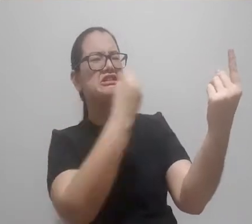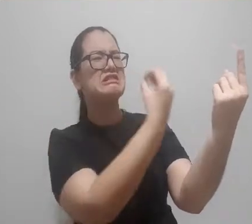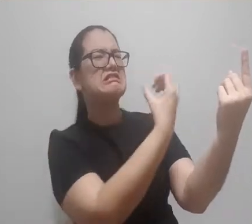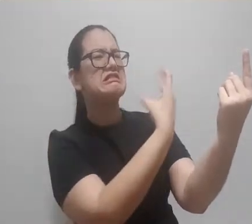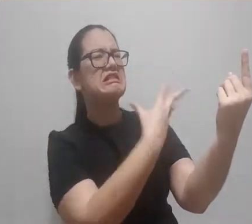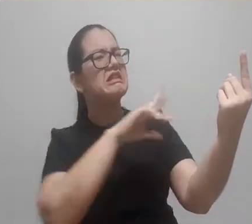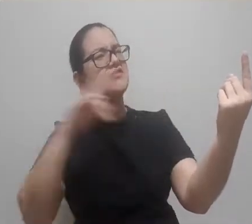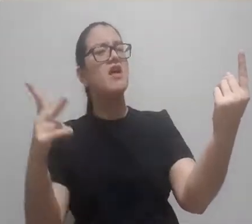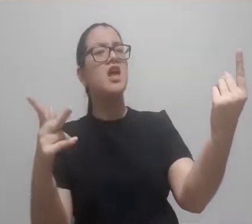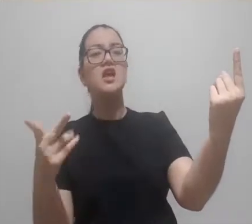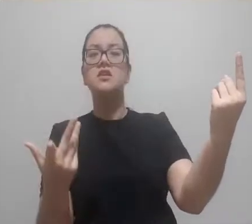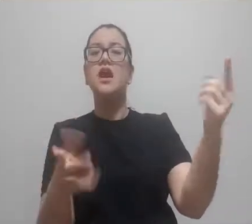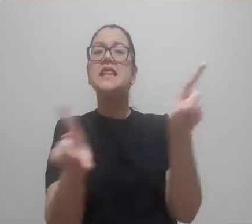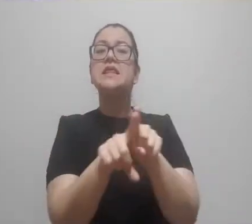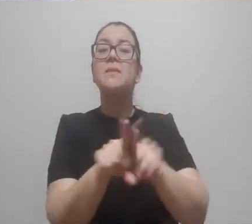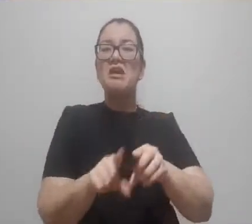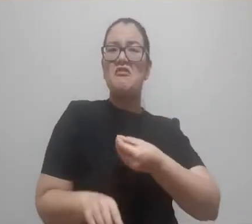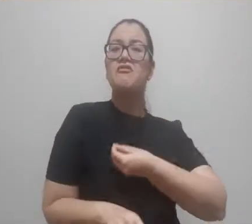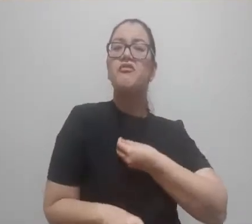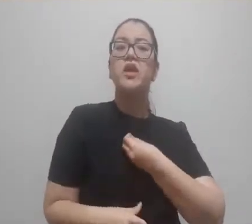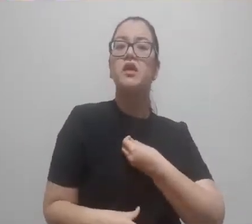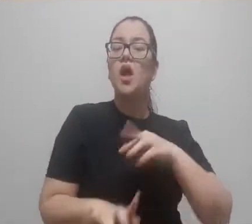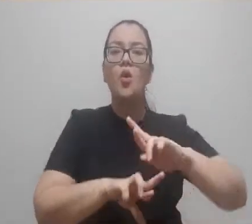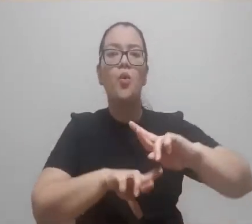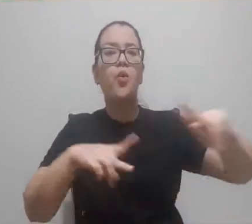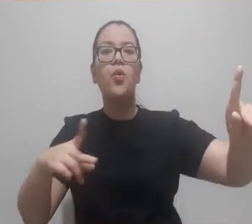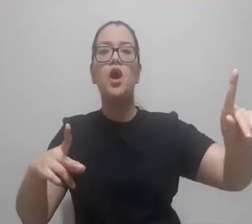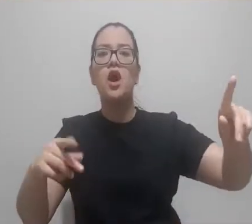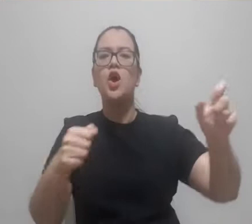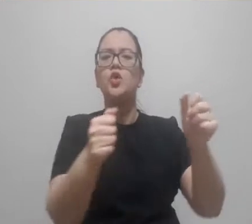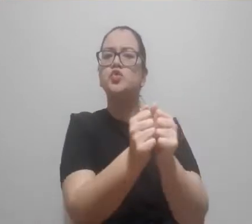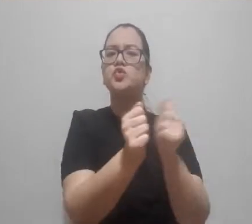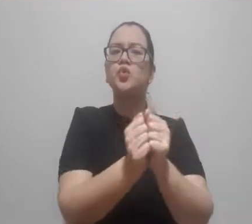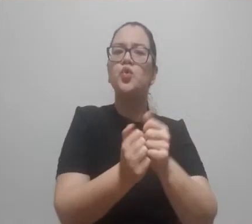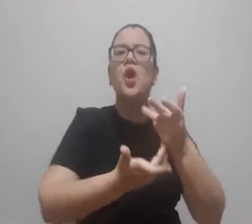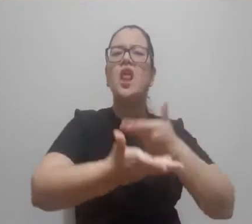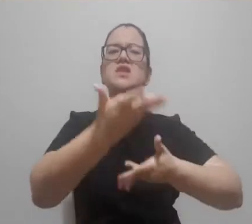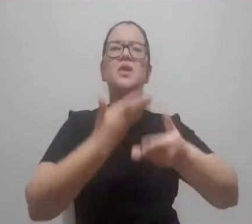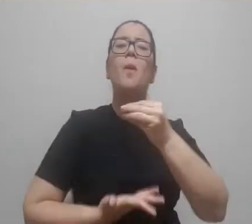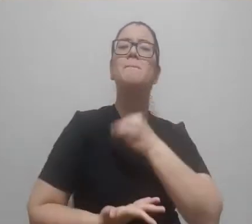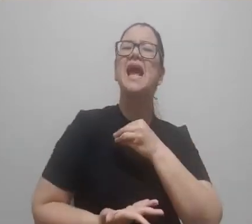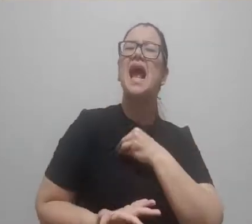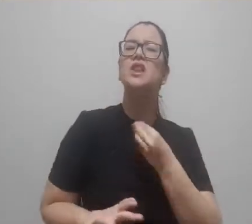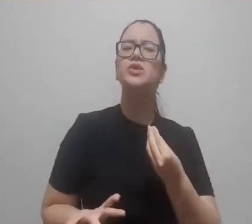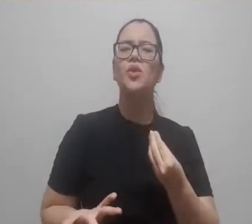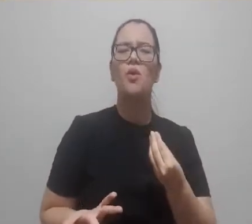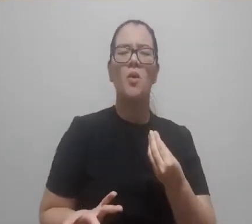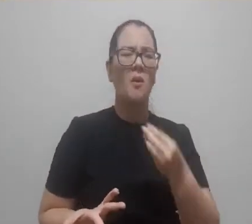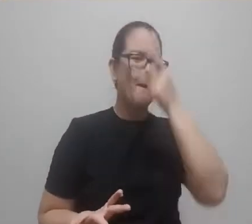publicanos, amigo de pecadores, se juntava, né? Tinha relacionamento com esse povo, então isso era